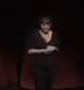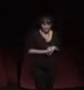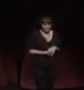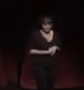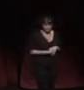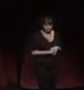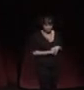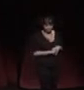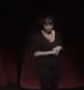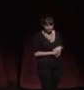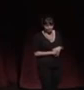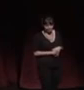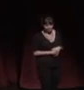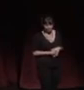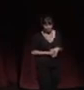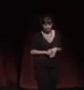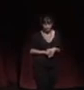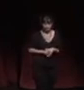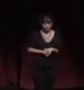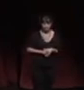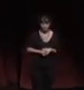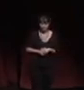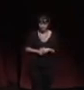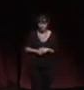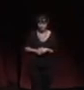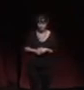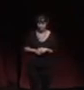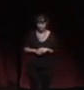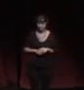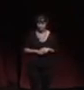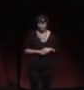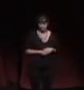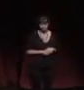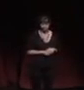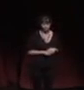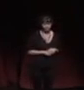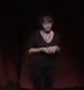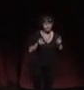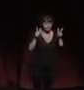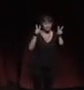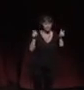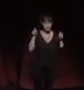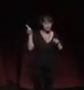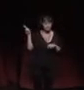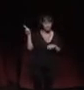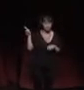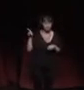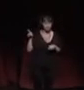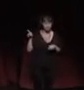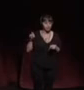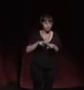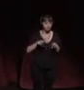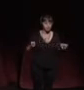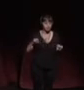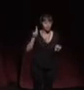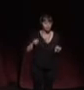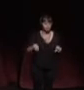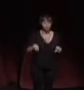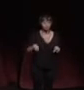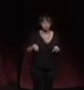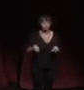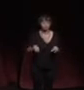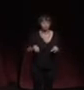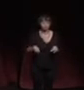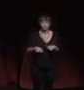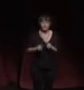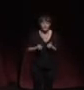Talvez seja parte do tema dessa mesa e gerar algo